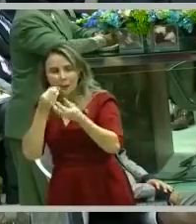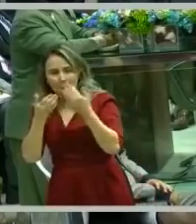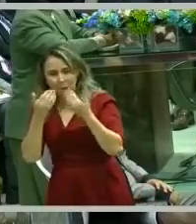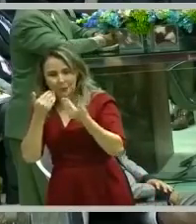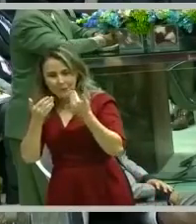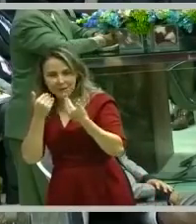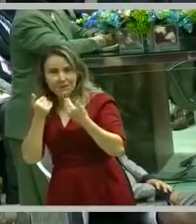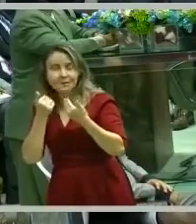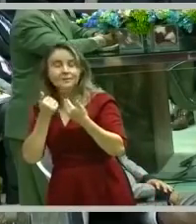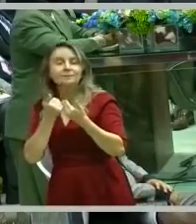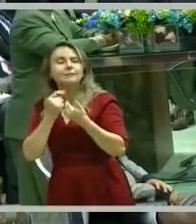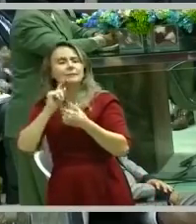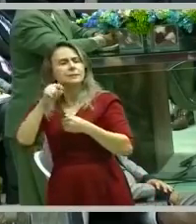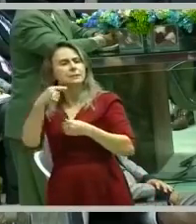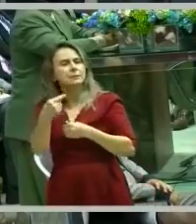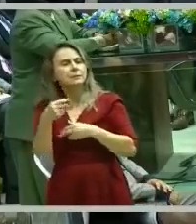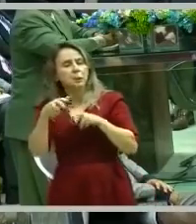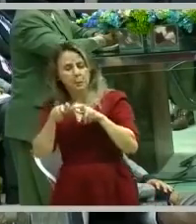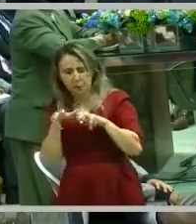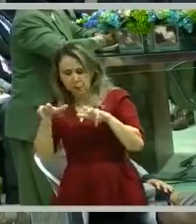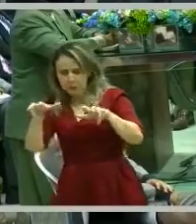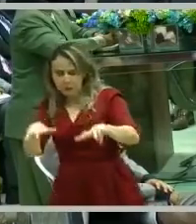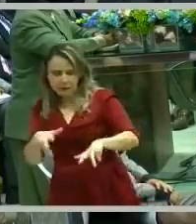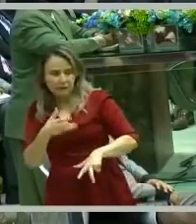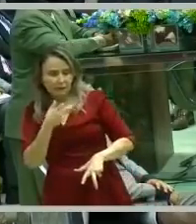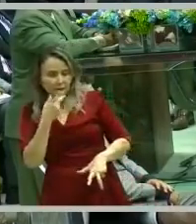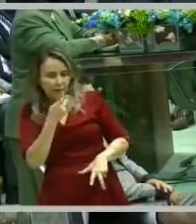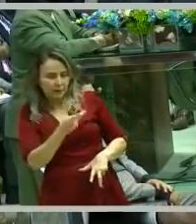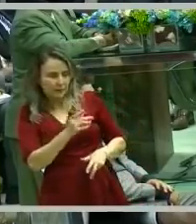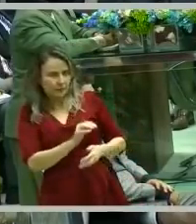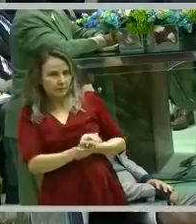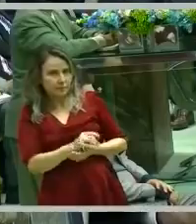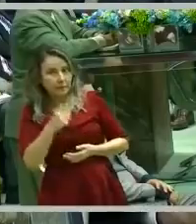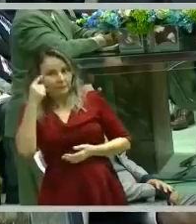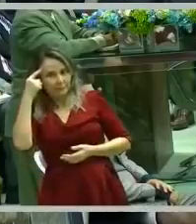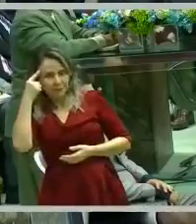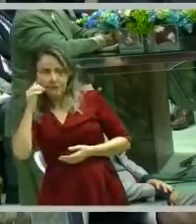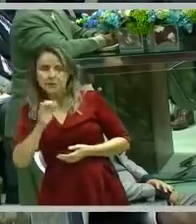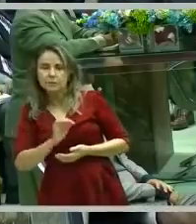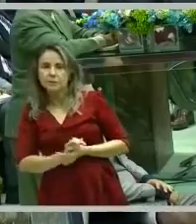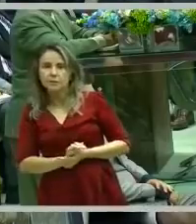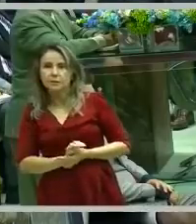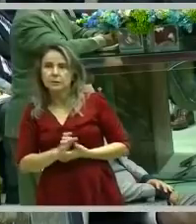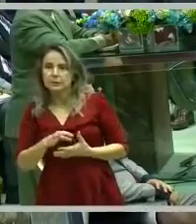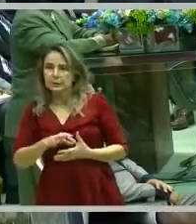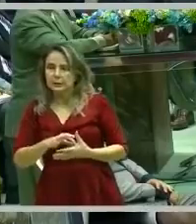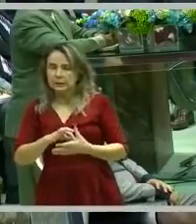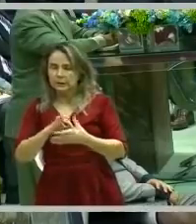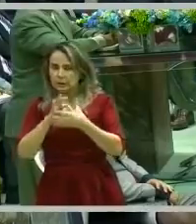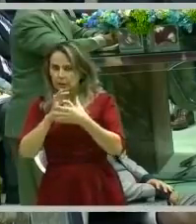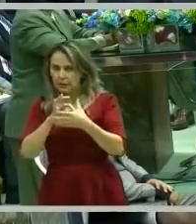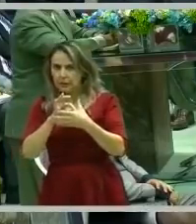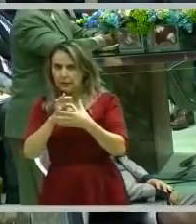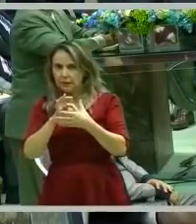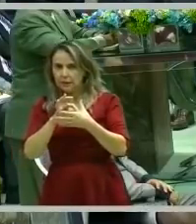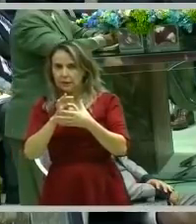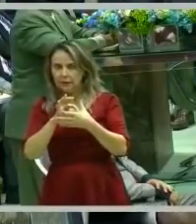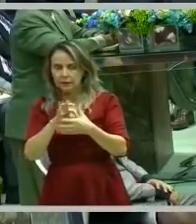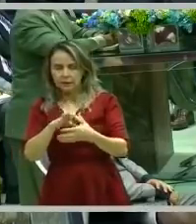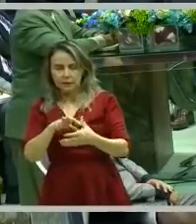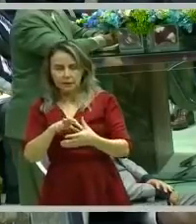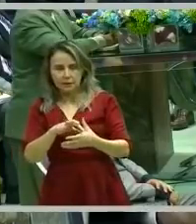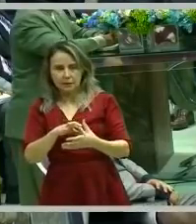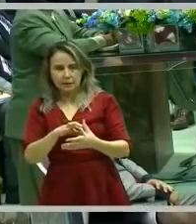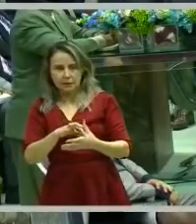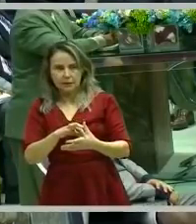tremendo. Aí o gavião disse, olha, o gavião pensou, disse que carne tremida... Que ofende, né? Tem que matar o boi